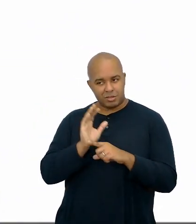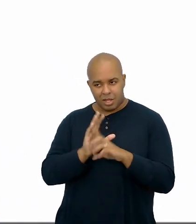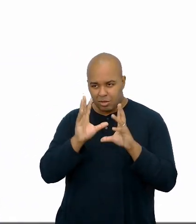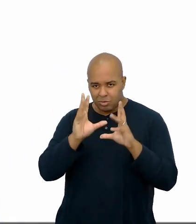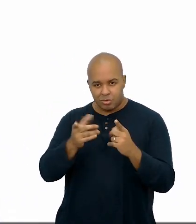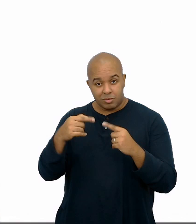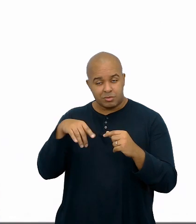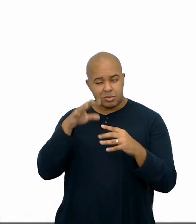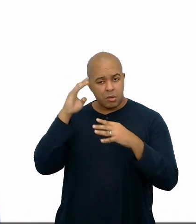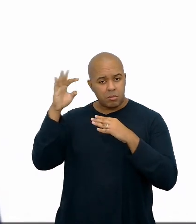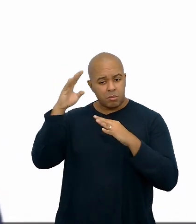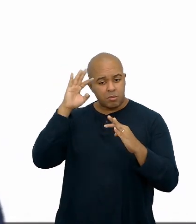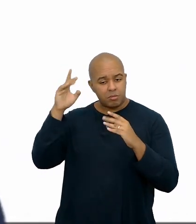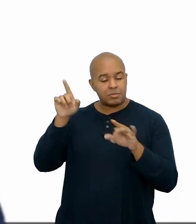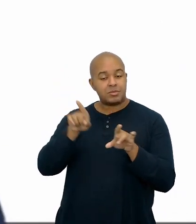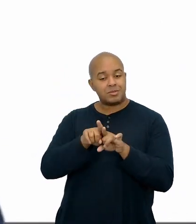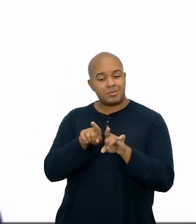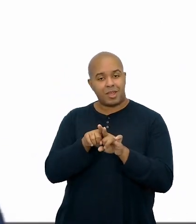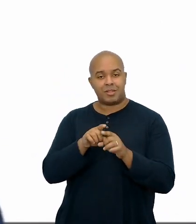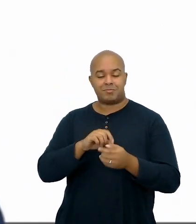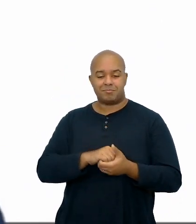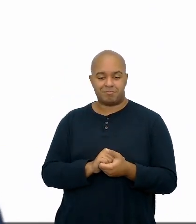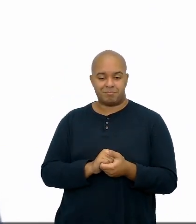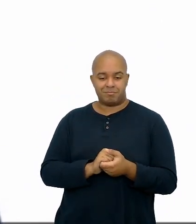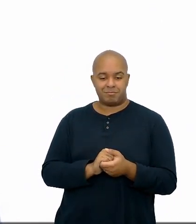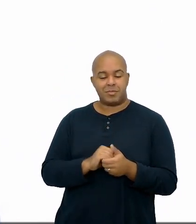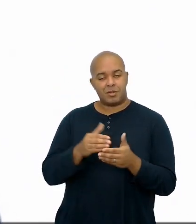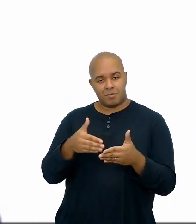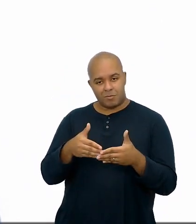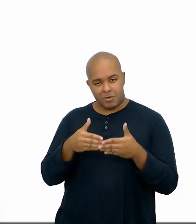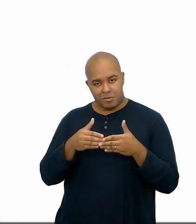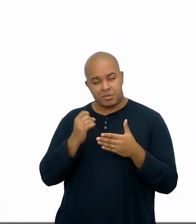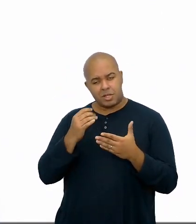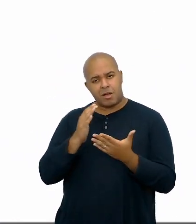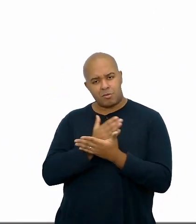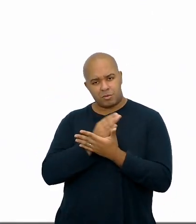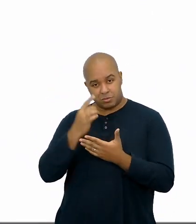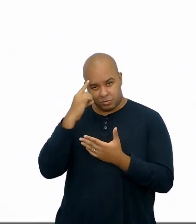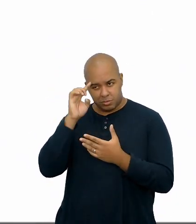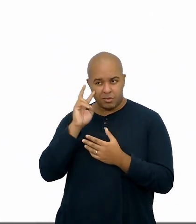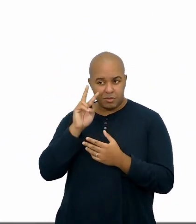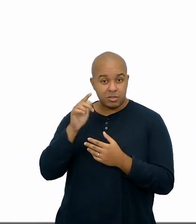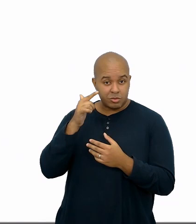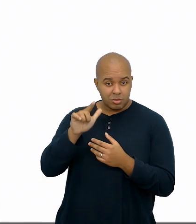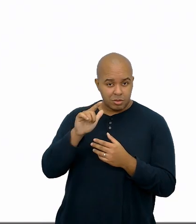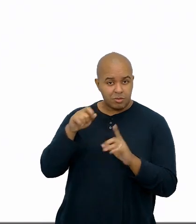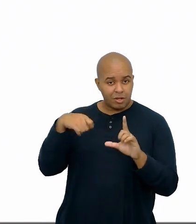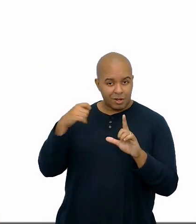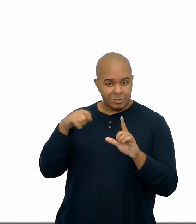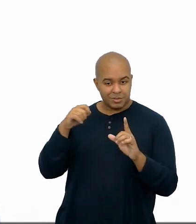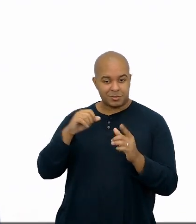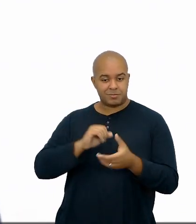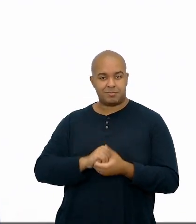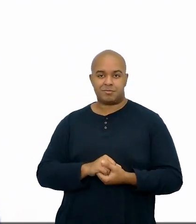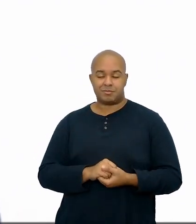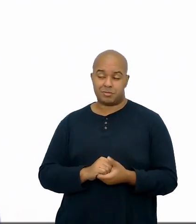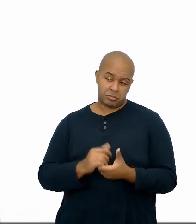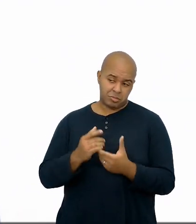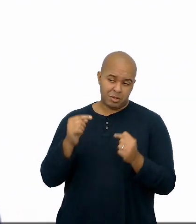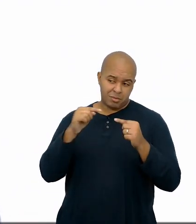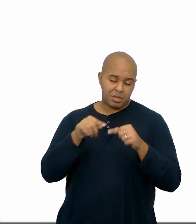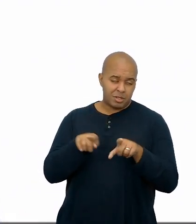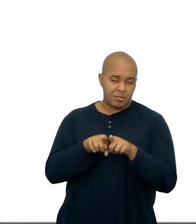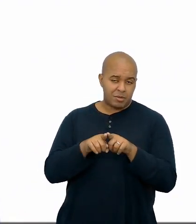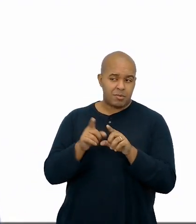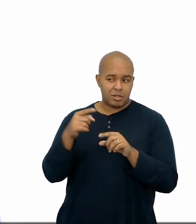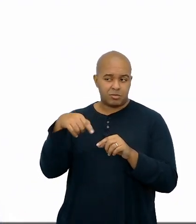ajudado aí nas reflexões, e, por favor, qualquer dúvida, revejam aí a gravação, e coloque